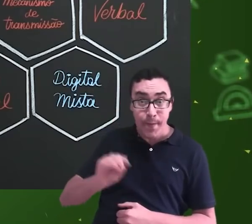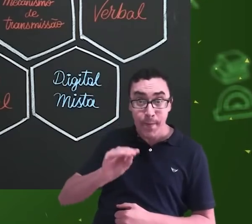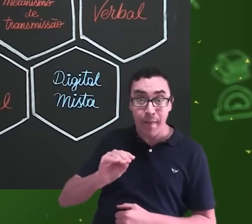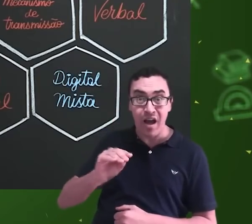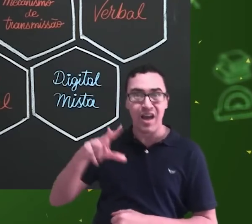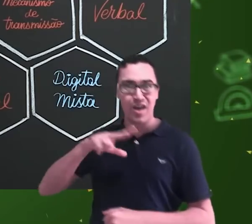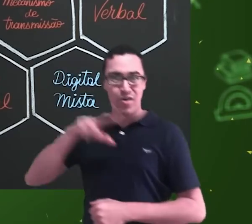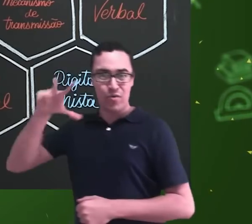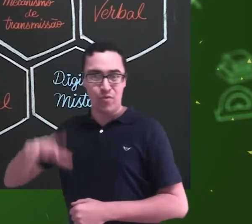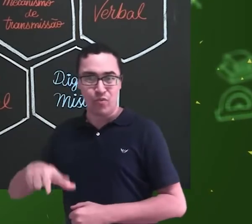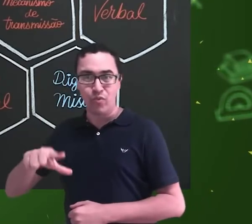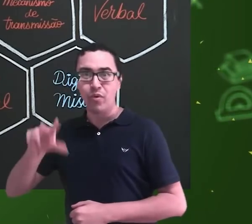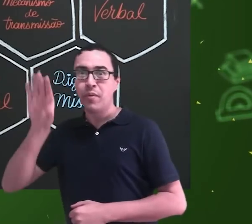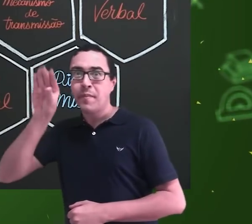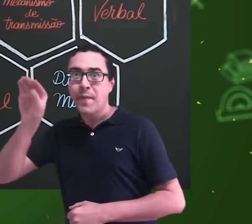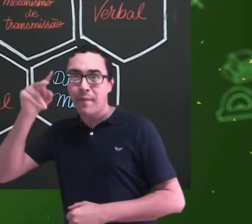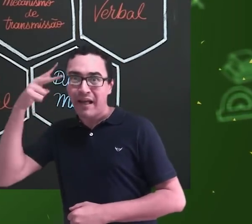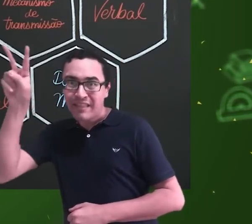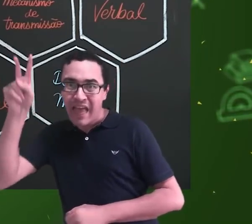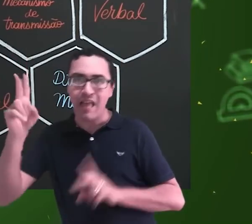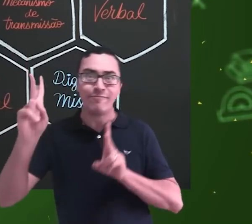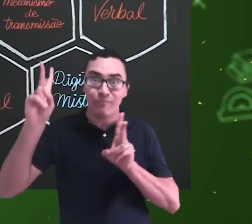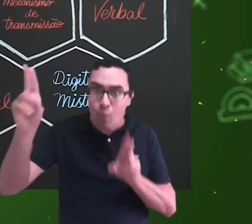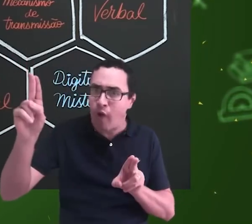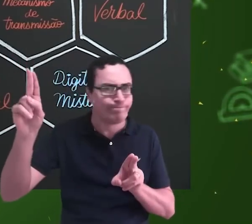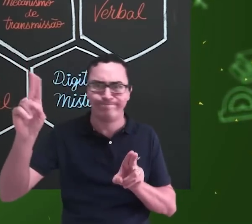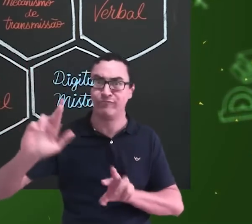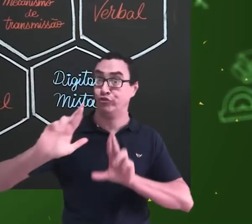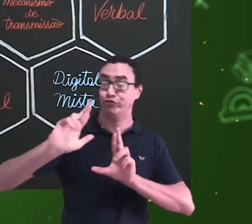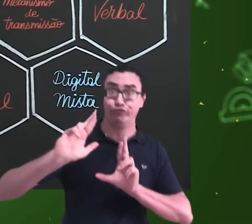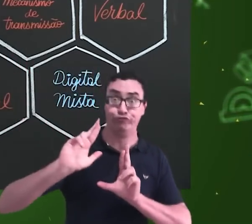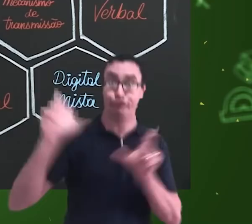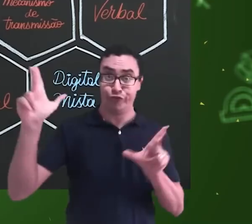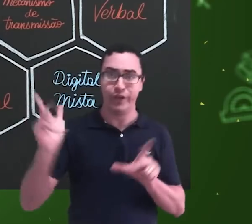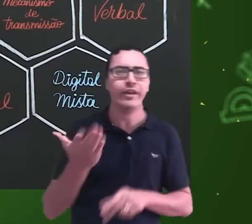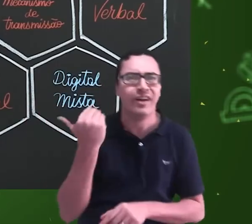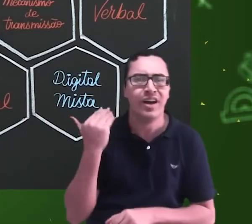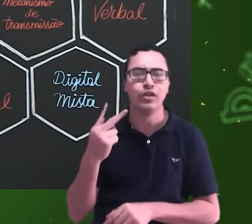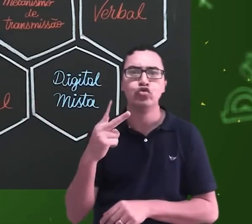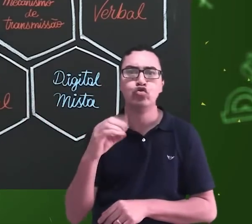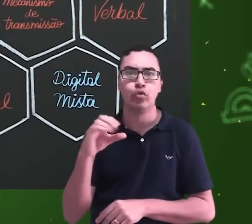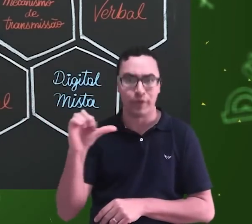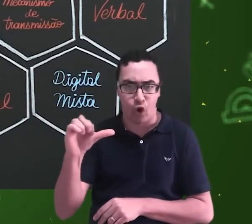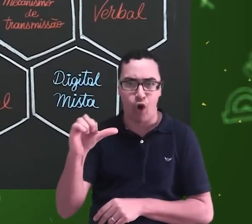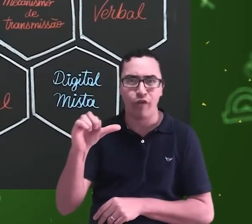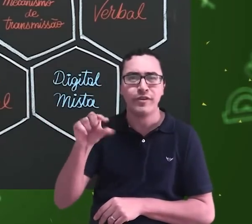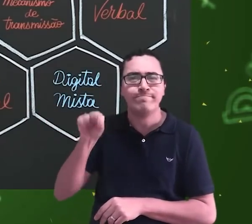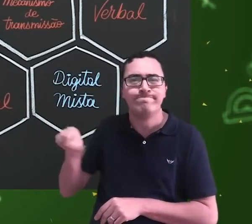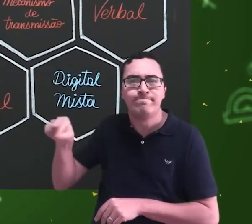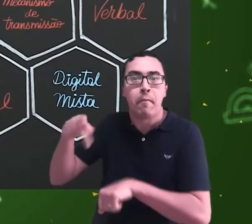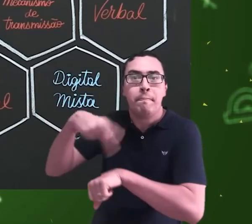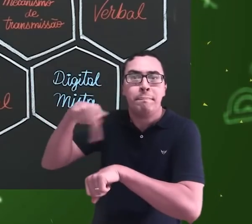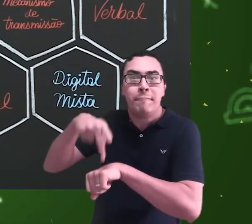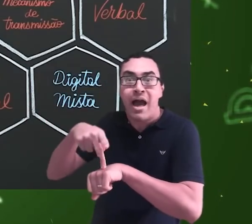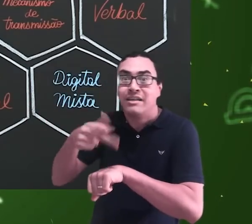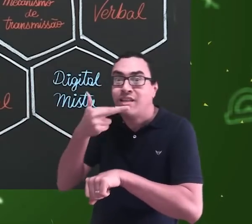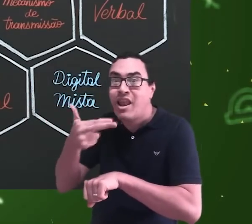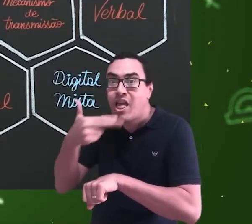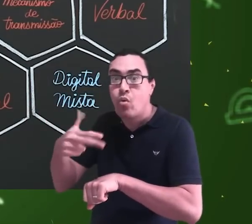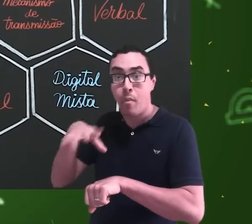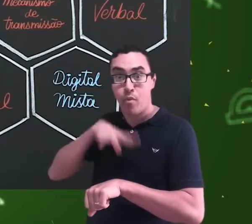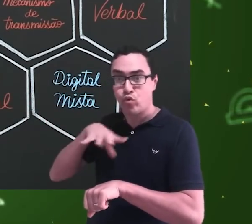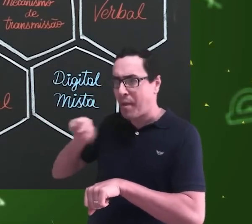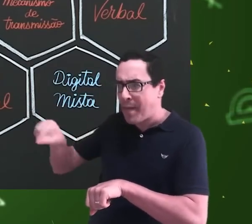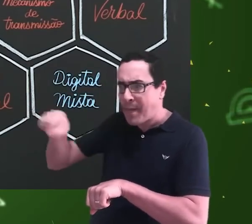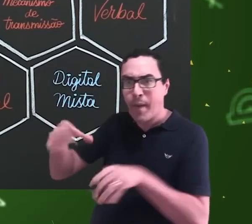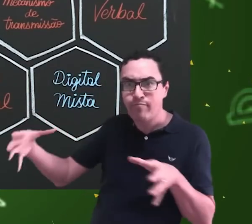diferenças em relação à língua falada em Portugal. Por mais que tenha ocorrido em 2009 aquilo que a gente chama de um acordo ortográfico que unificou a